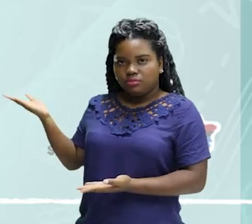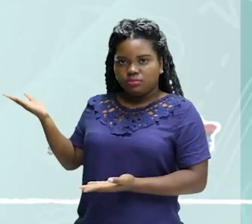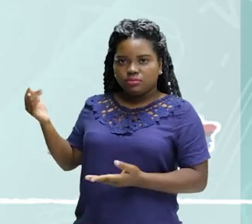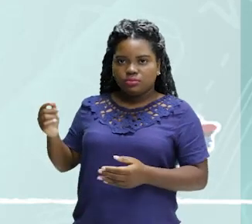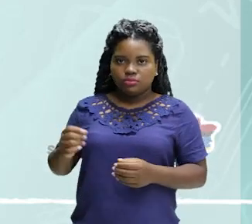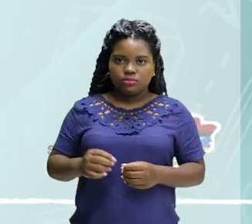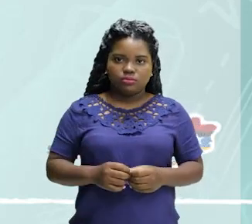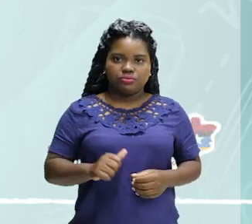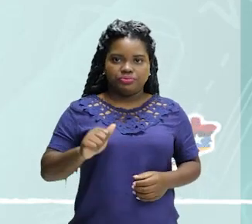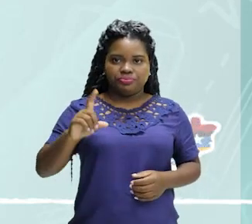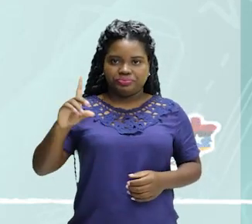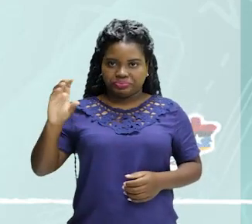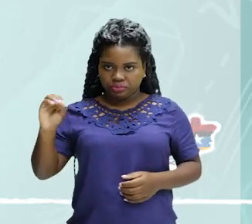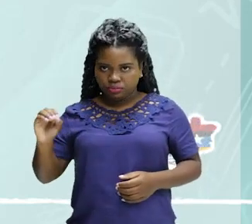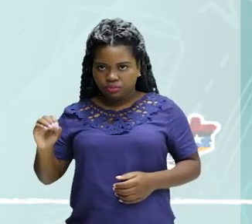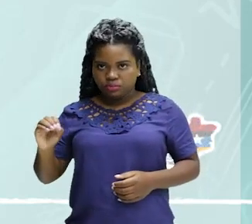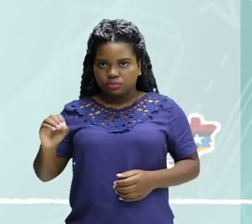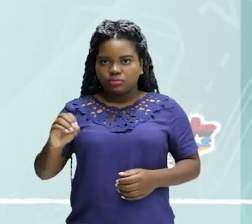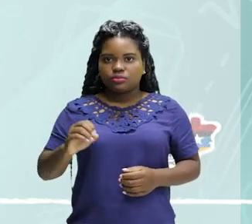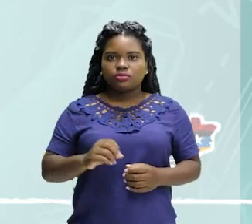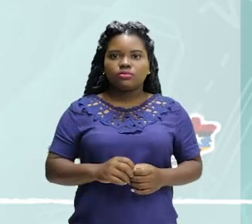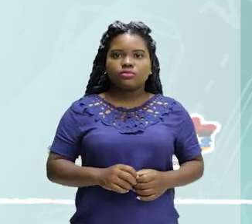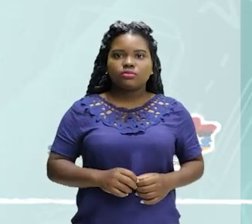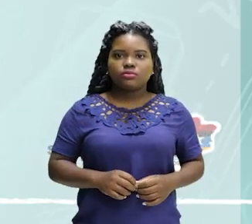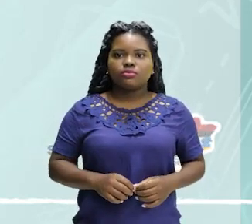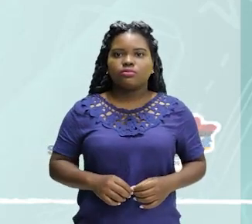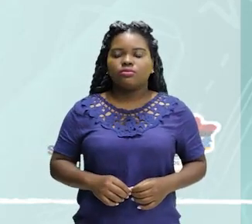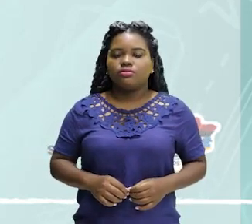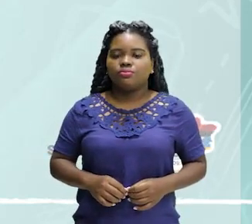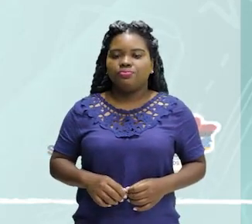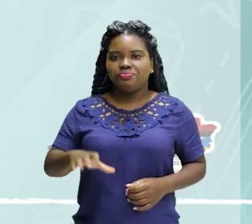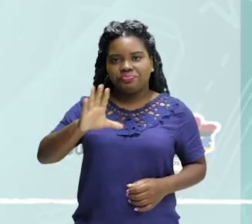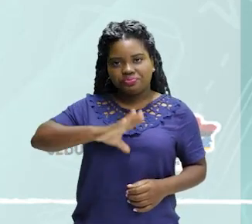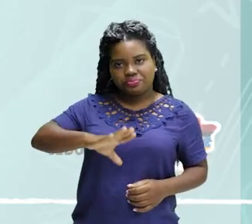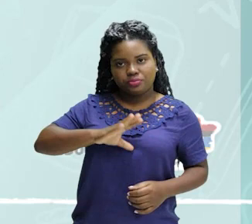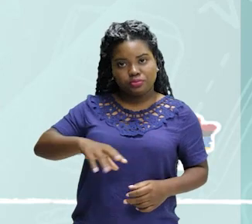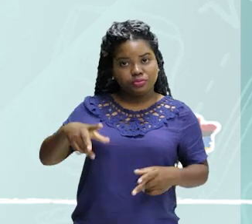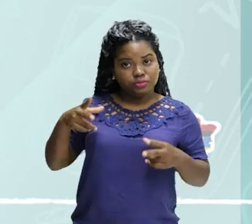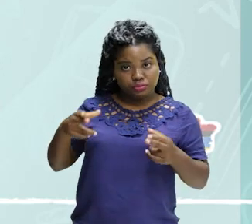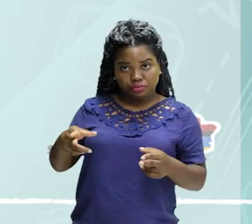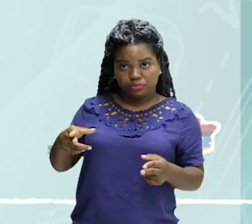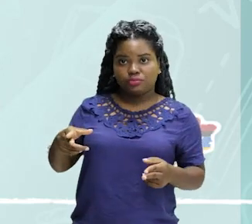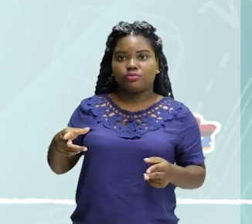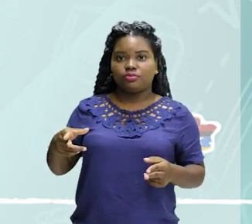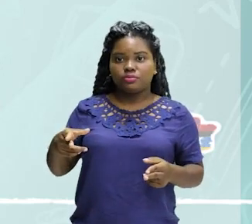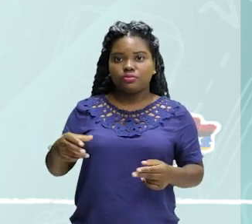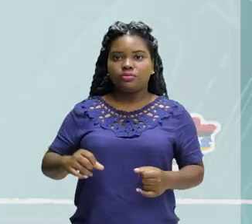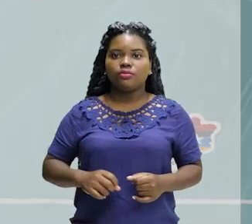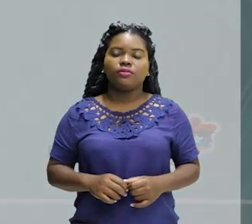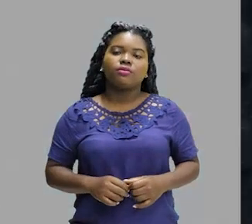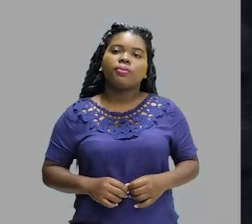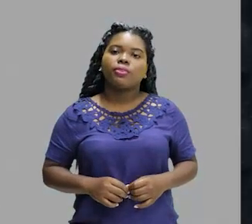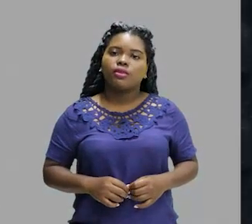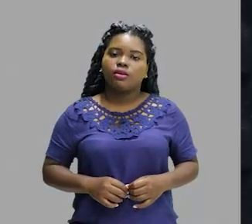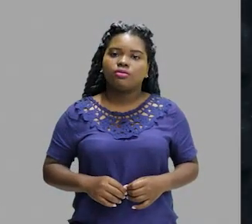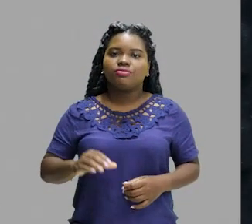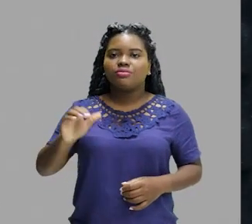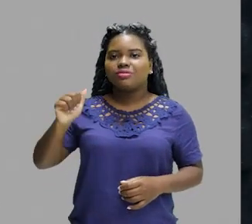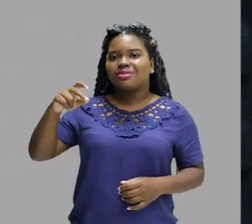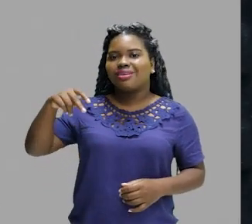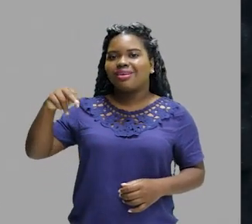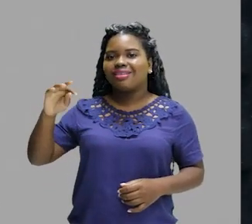em ado, primeira conjugação em português, né, correspondente à primeira conjugação em português,